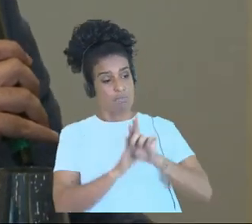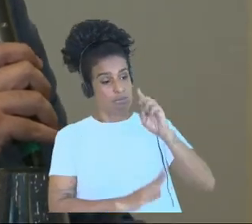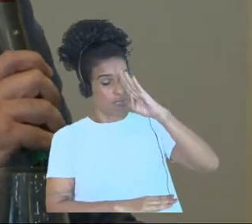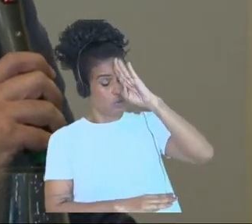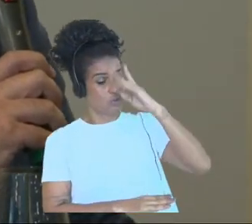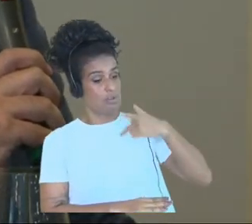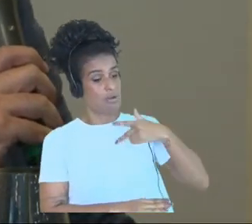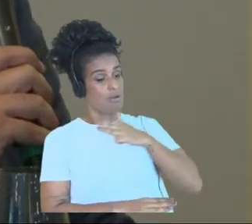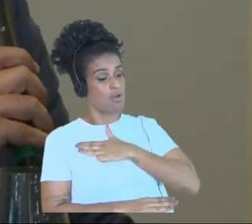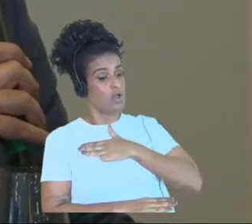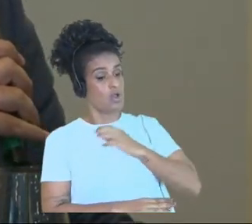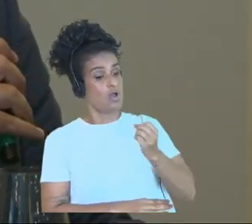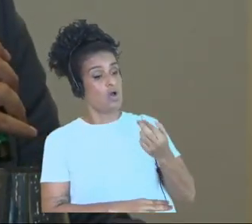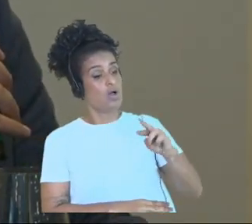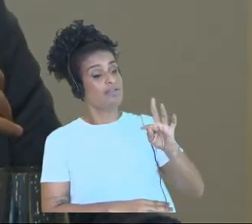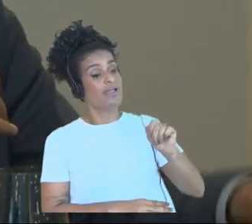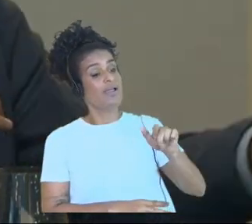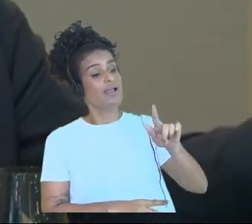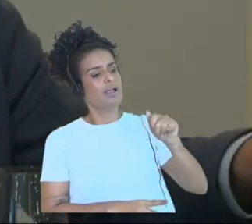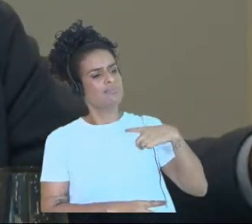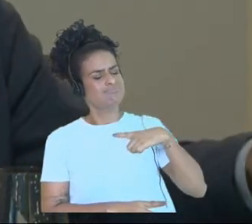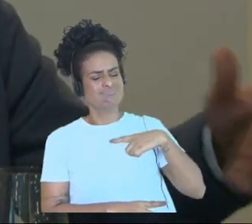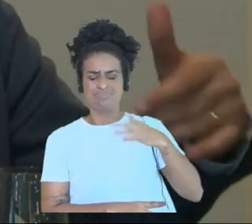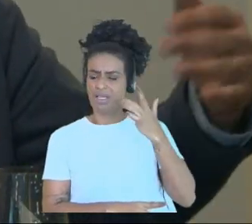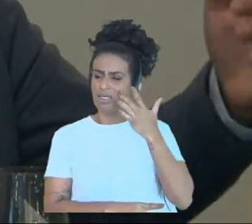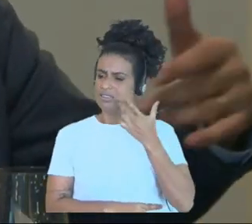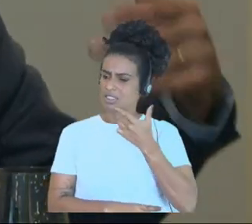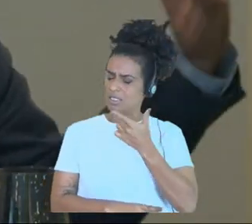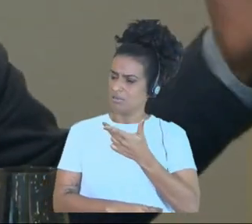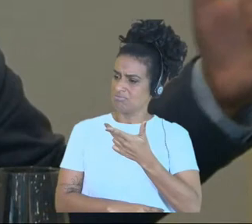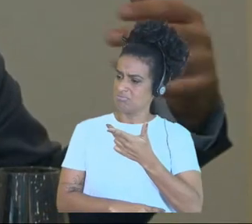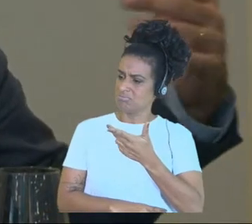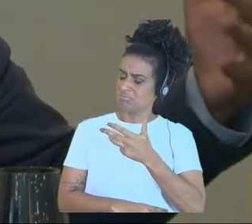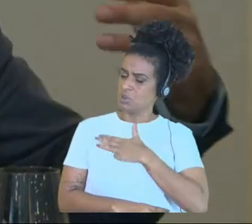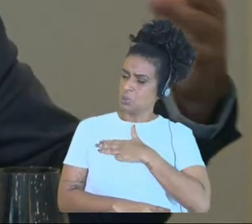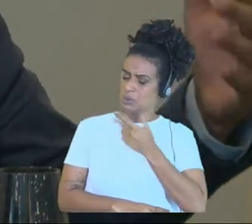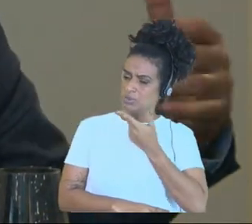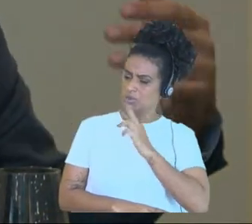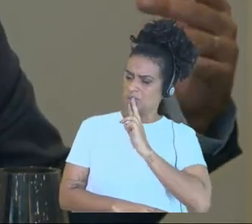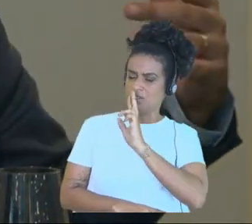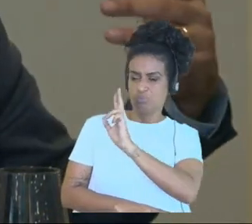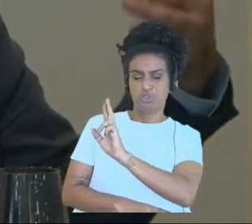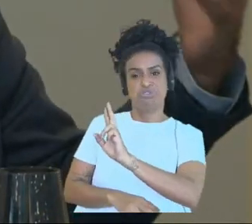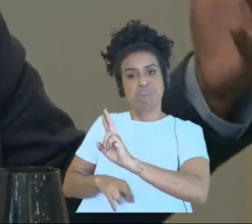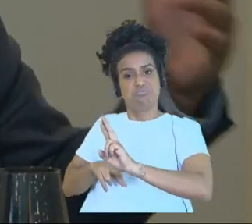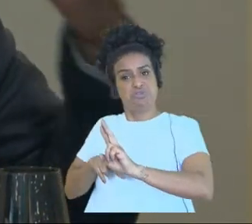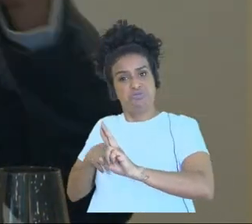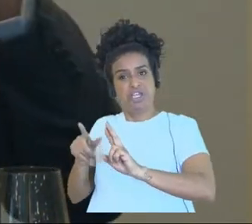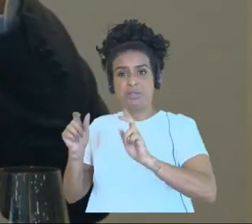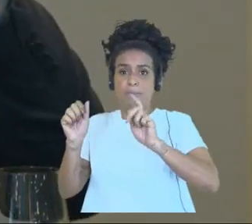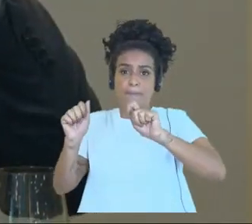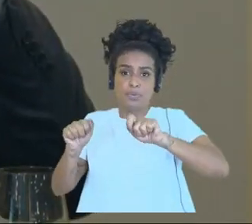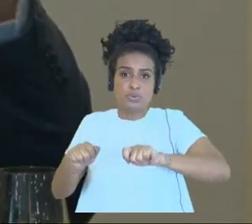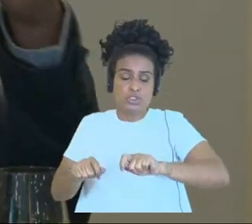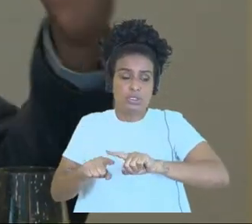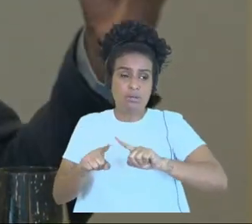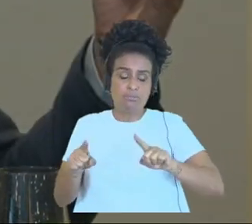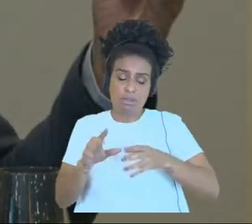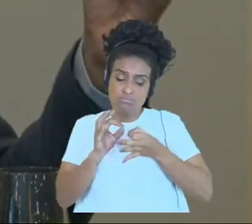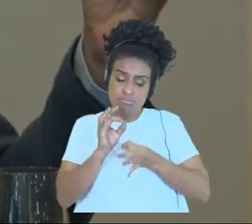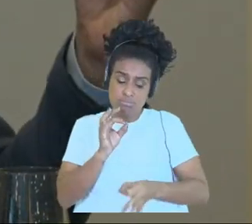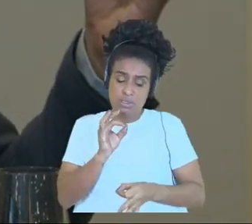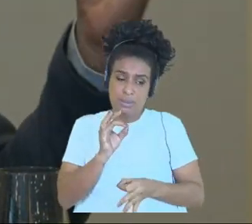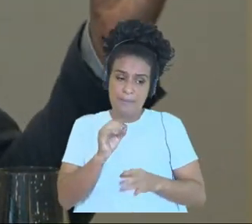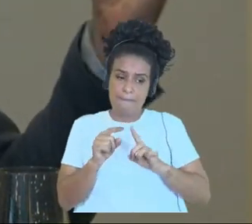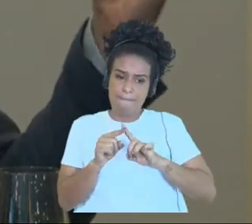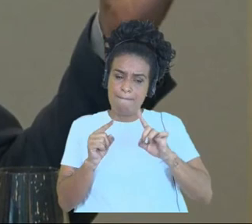sobre o Ortega. Achei que o Lula até podia ter respondido de maneira um pouco diferente, mais elaborada, mas